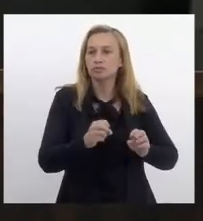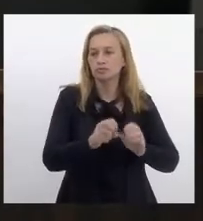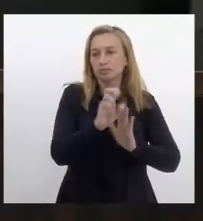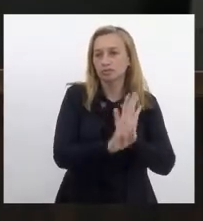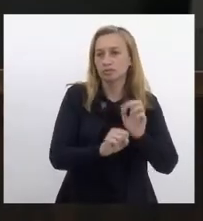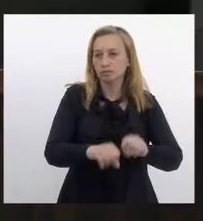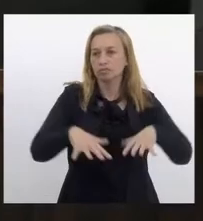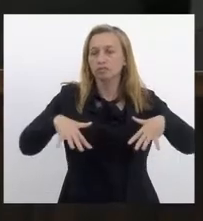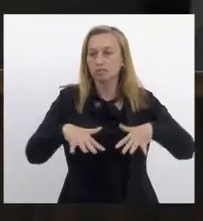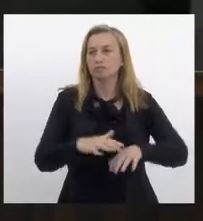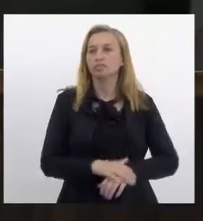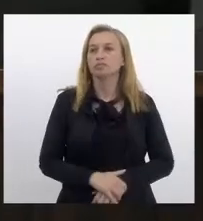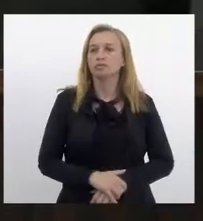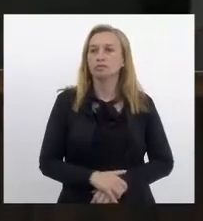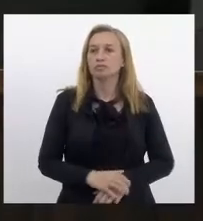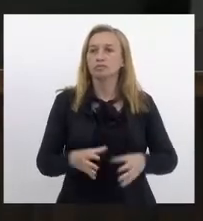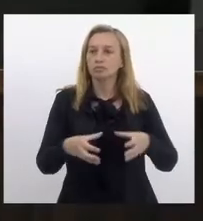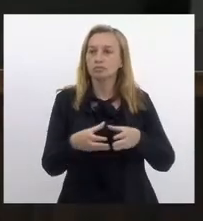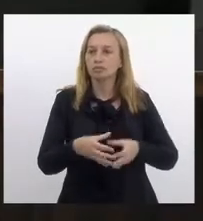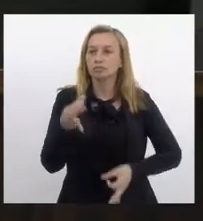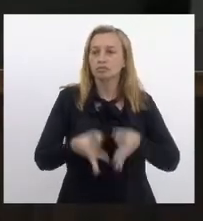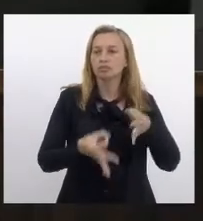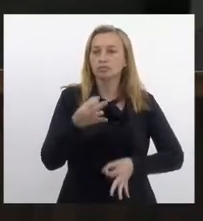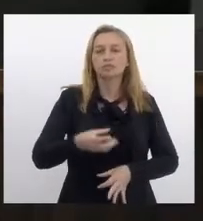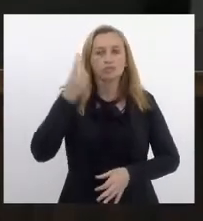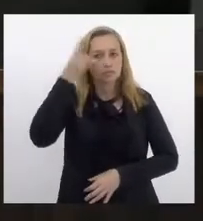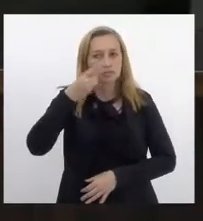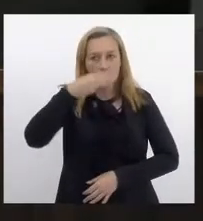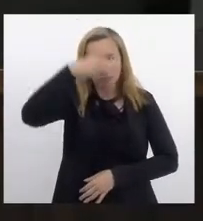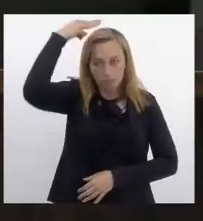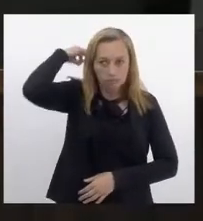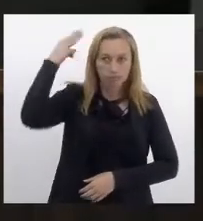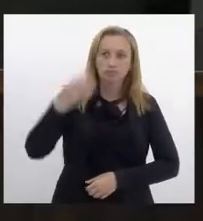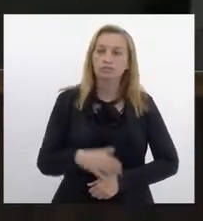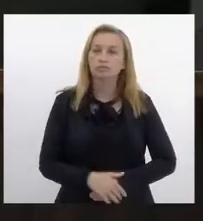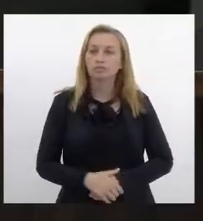plenário. Para emitir parecer pela Comissão de Constituição, Justiça, deputado Márcio Pacheco.